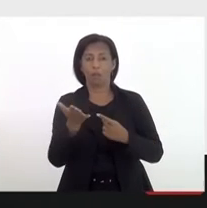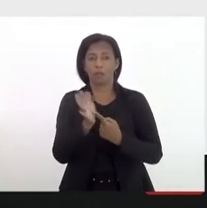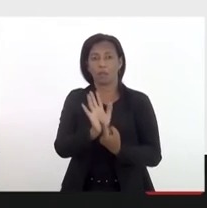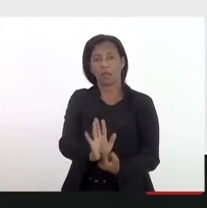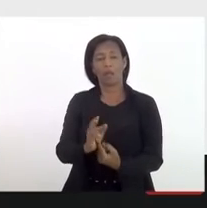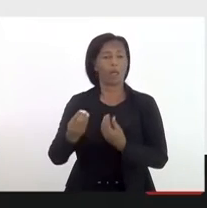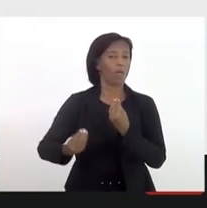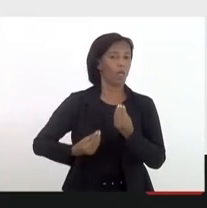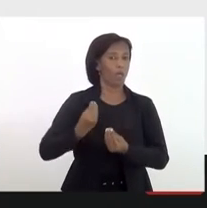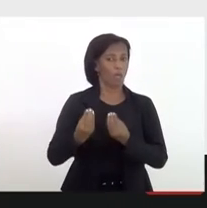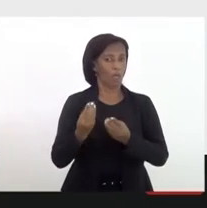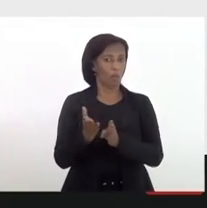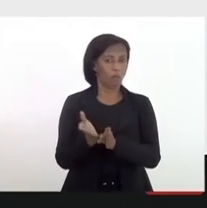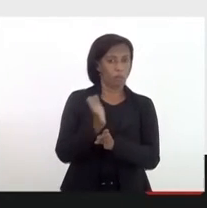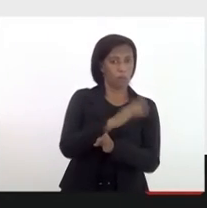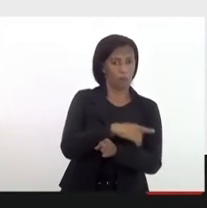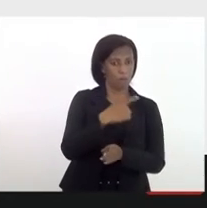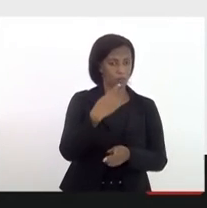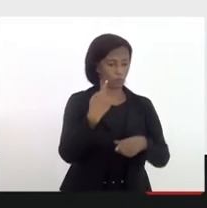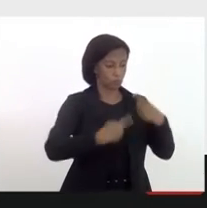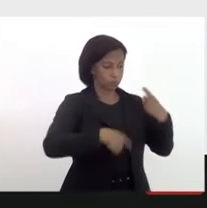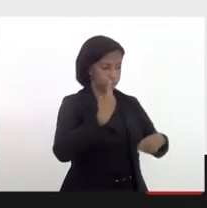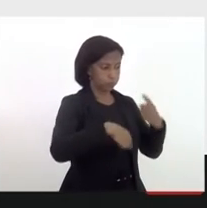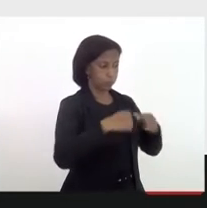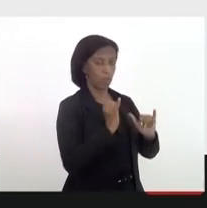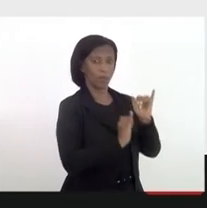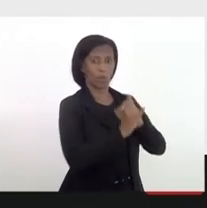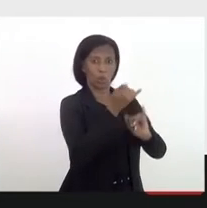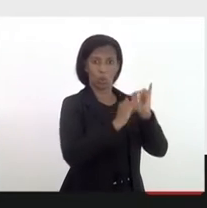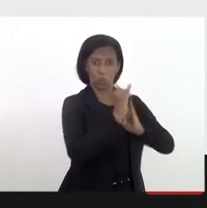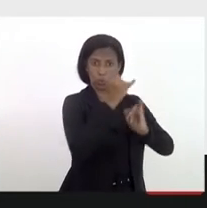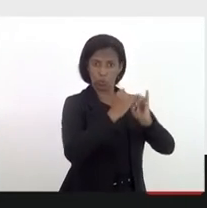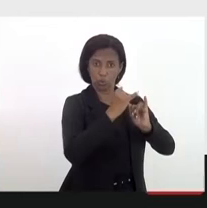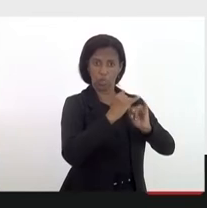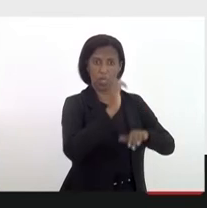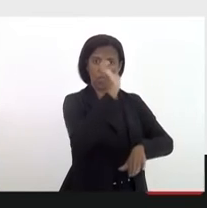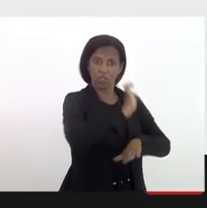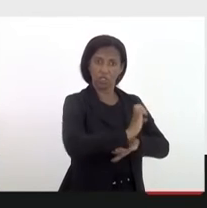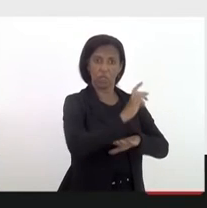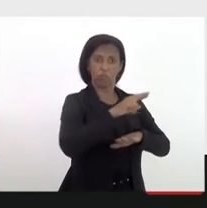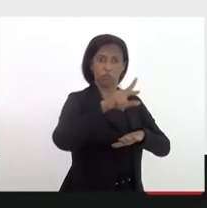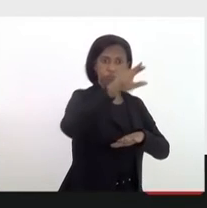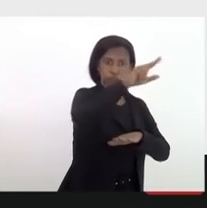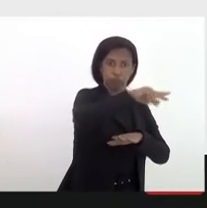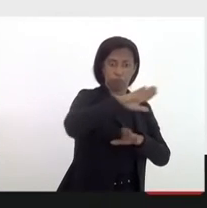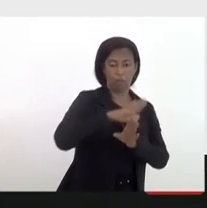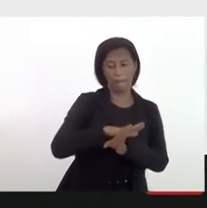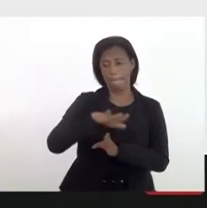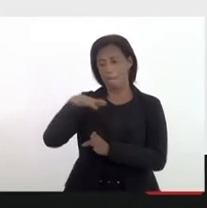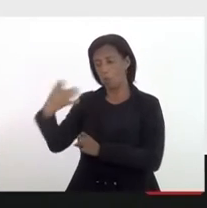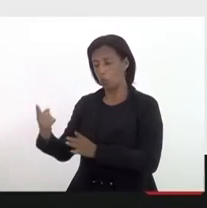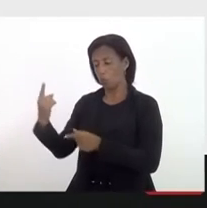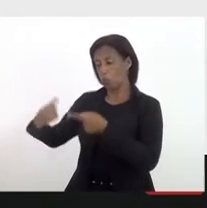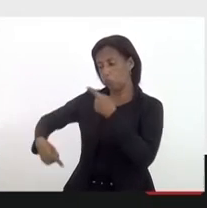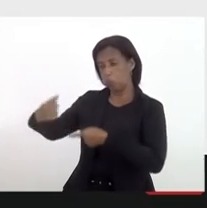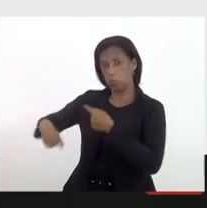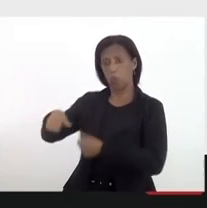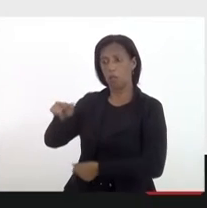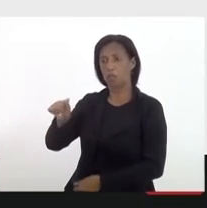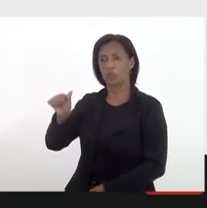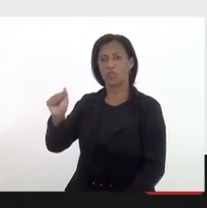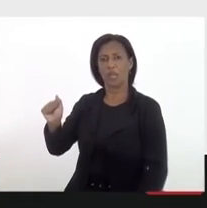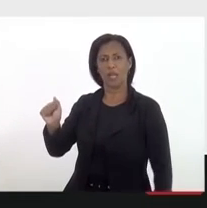determinam, por um lado, a competitividade de projetos industriais em diferentes estados e, por outro lado, a competitividade de gás